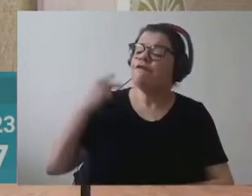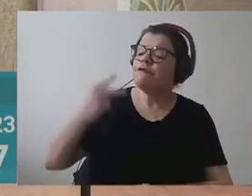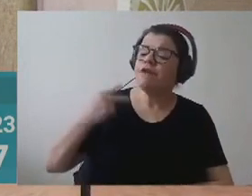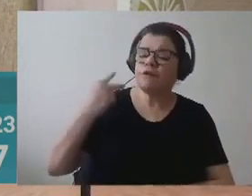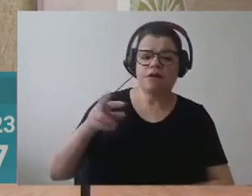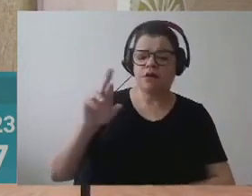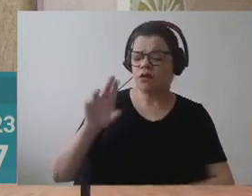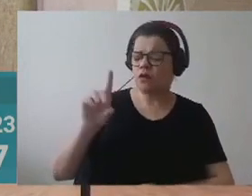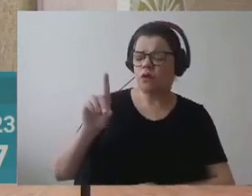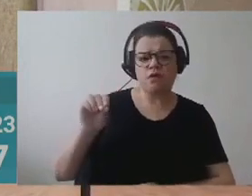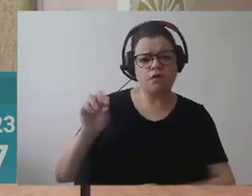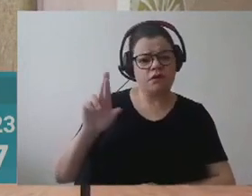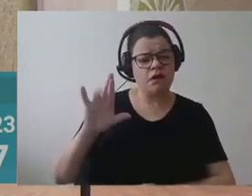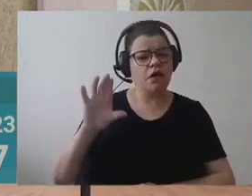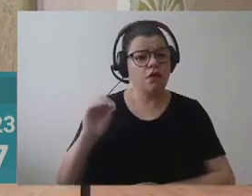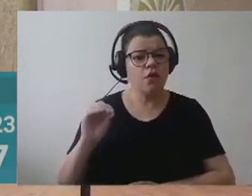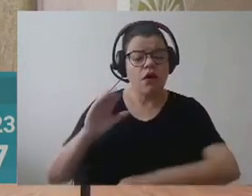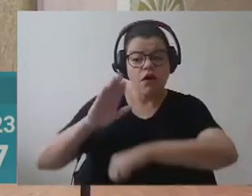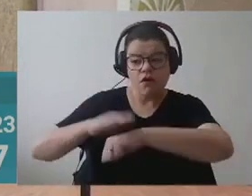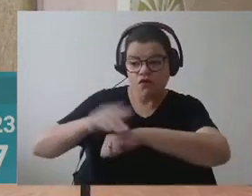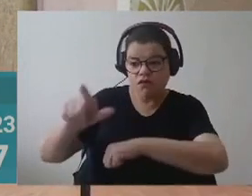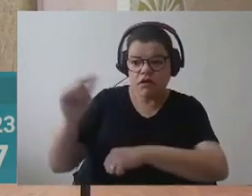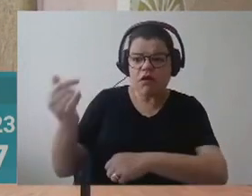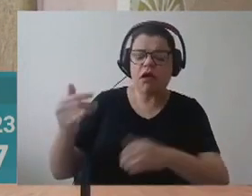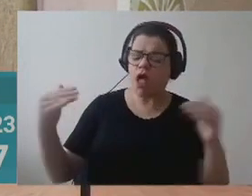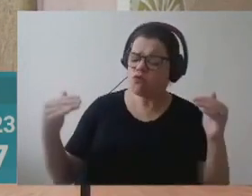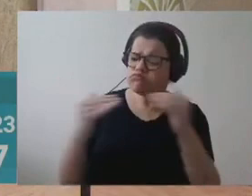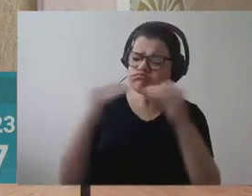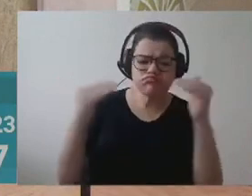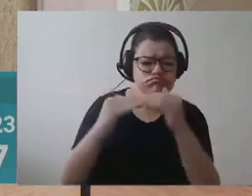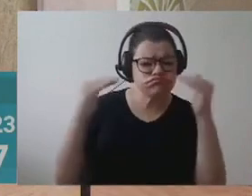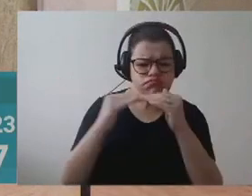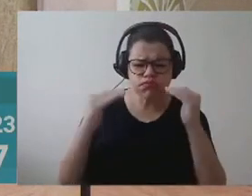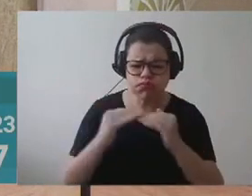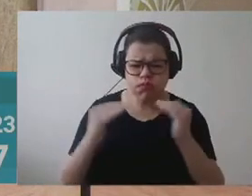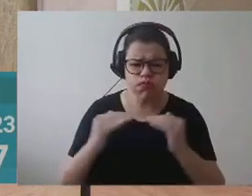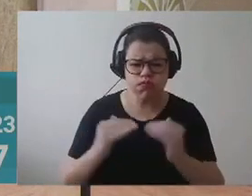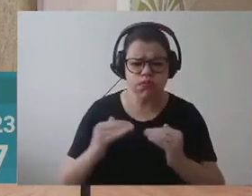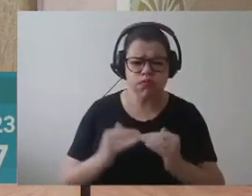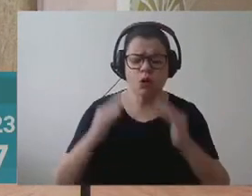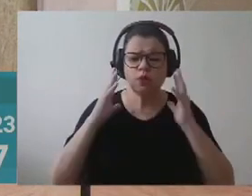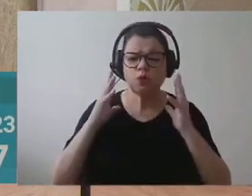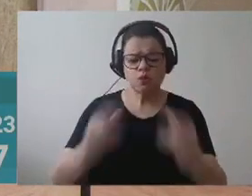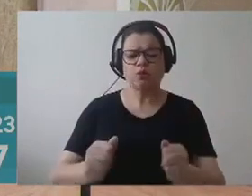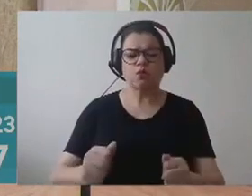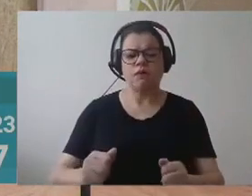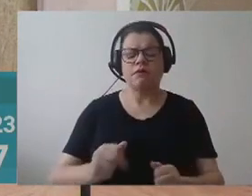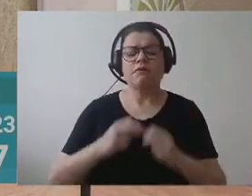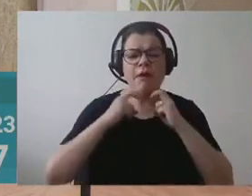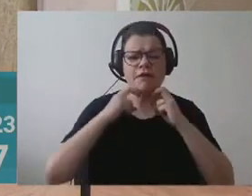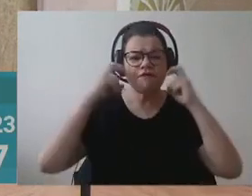palavras as minhas palavras, tá? Concordamos em grau, gênero e número com tudo isso que está acontecendo. Isso é uma vergonha no nosso Brasil,